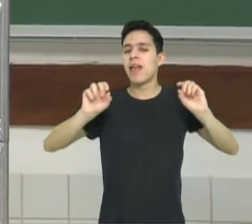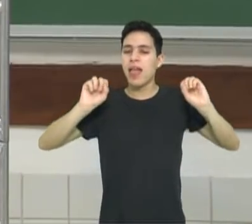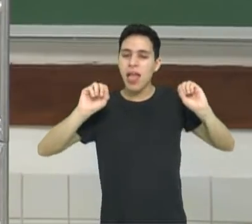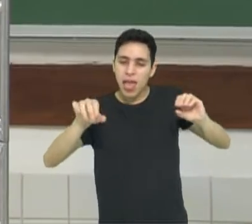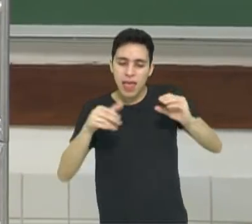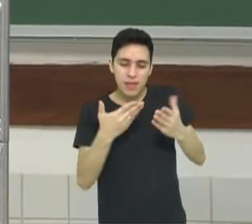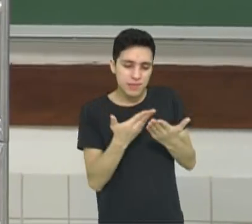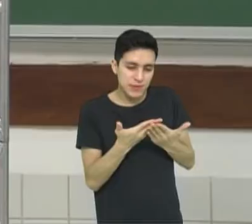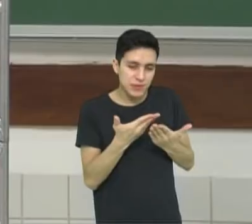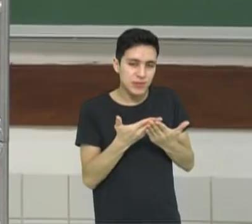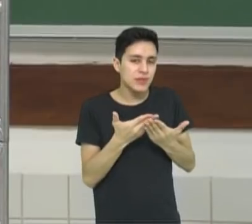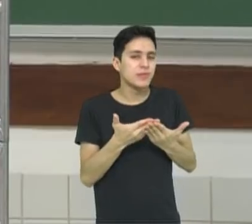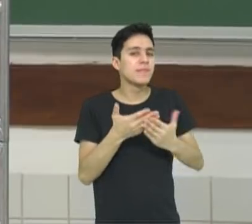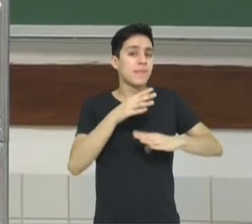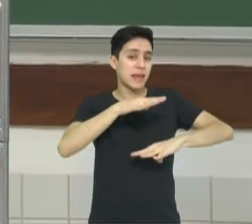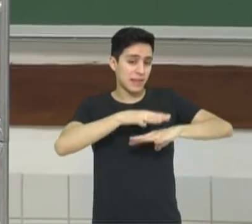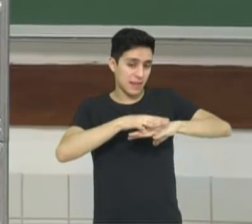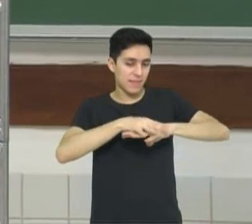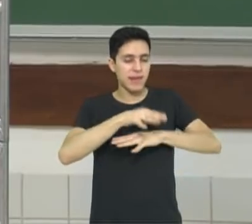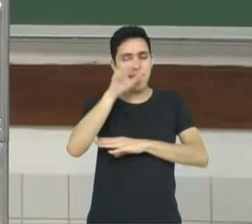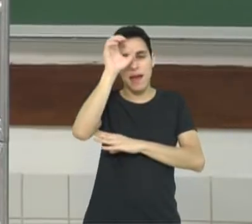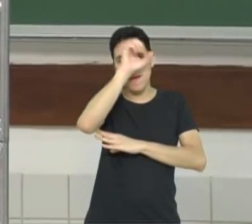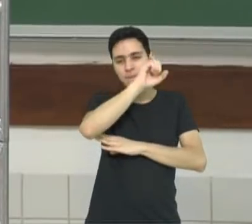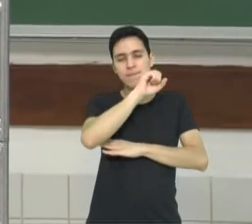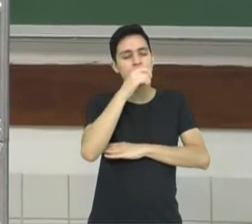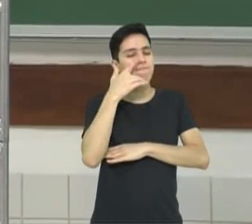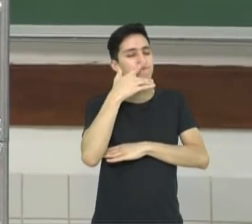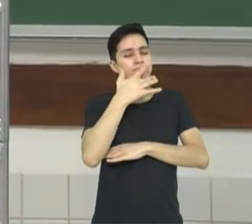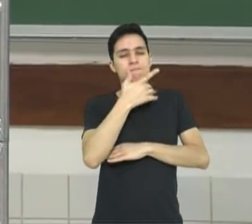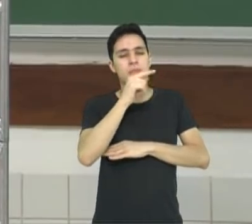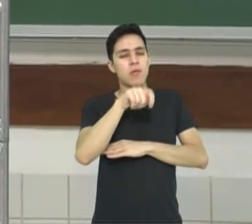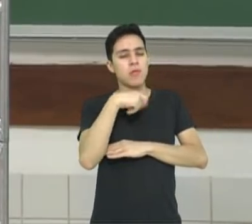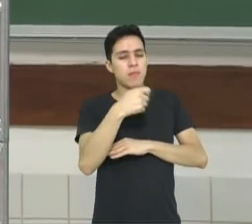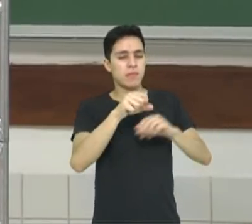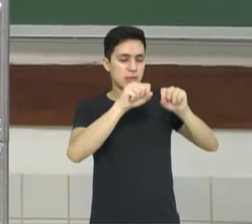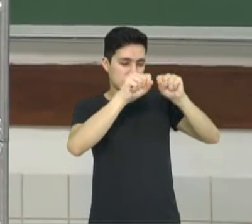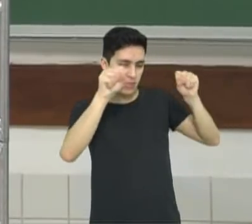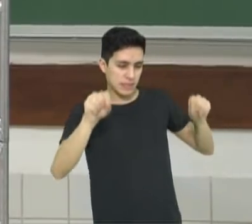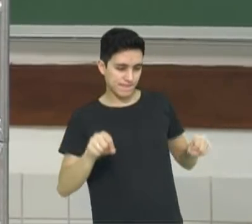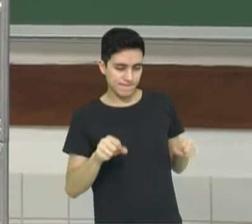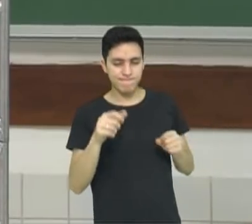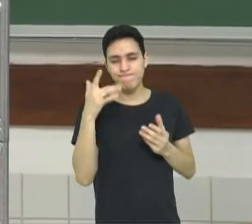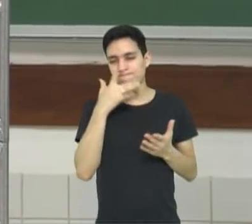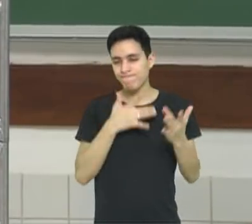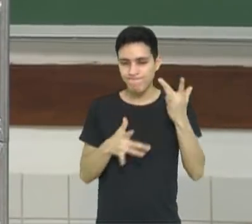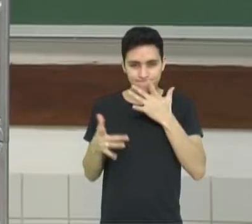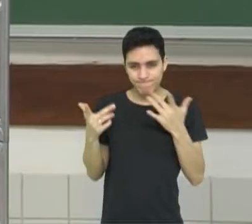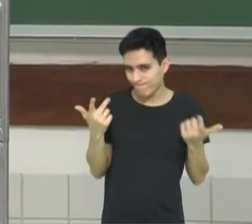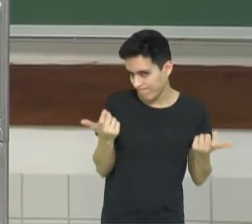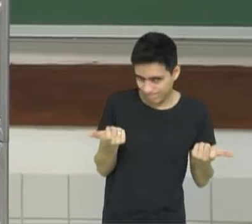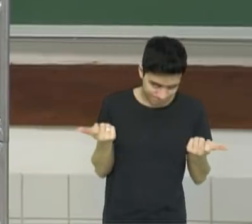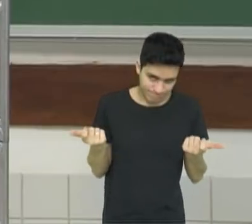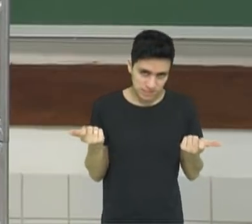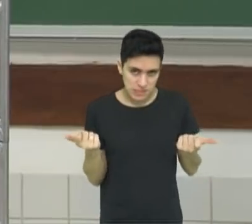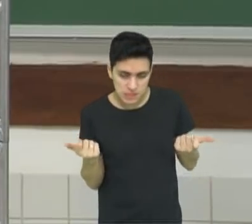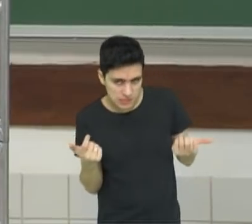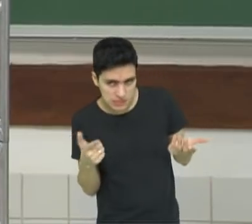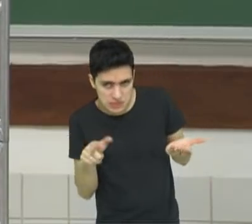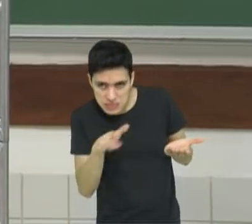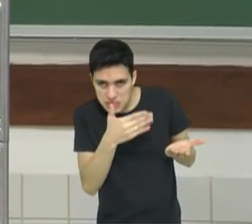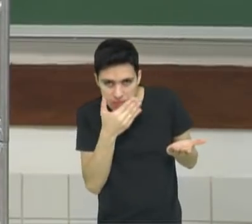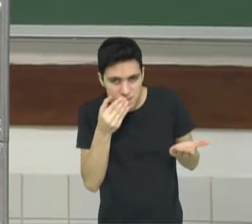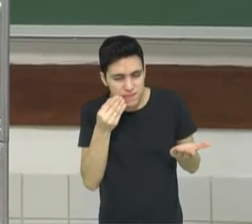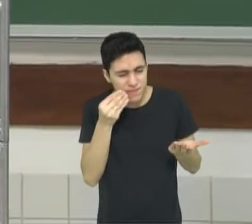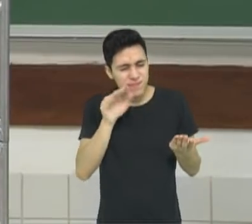Olha que delícia! E aprendendo sistemas ainda, hein? Ui, como é gostoso, né? Você não acha tanto?